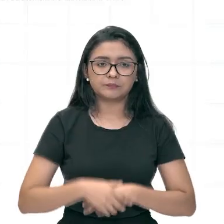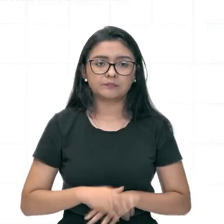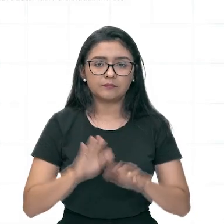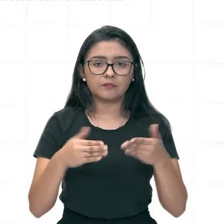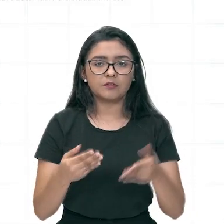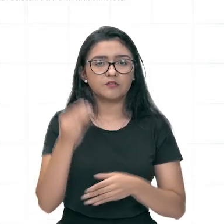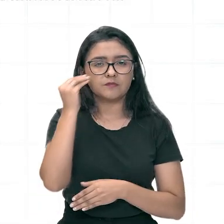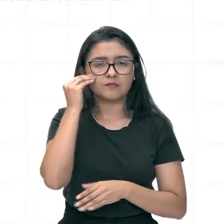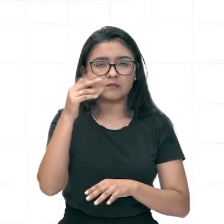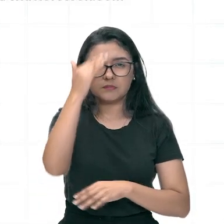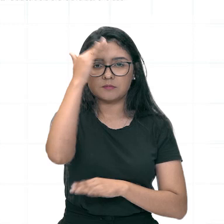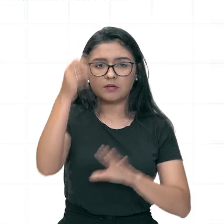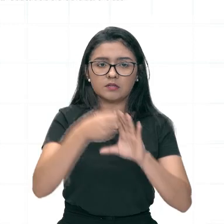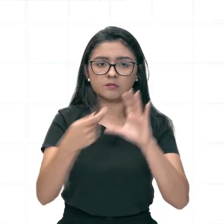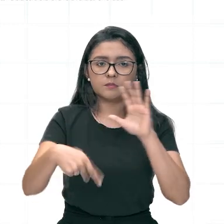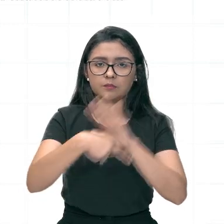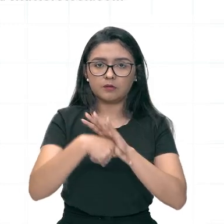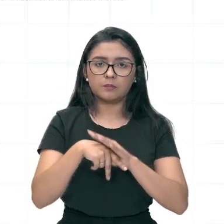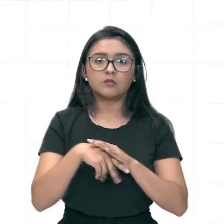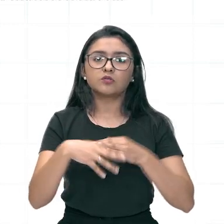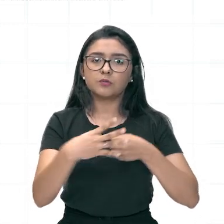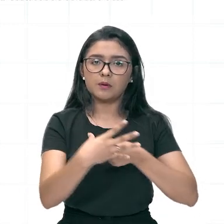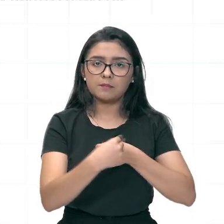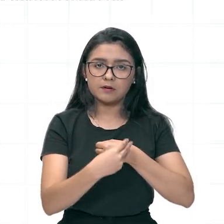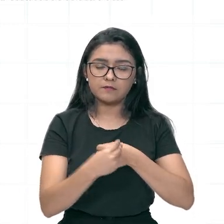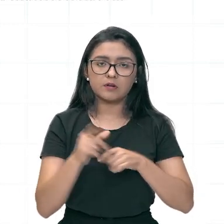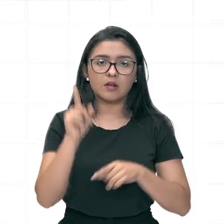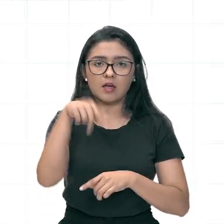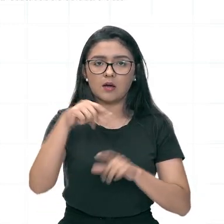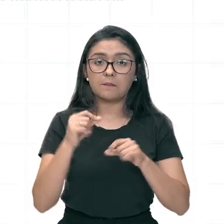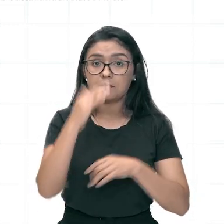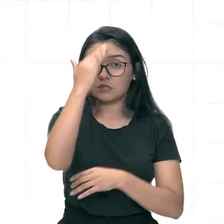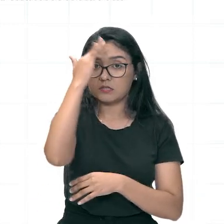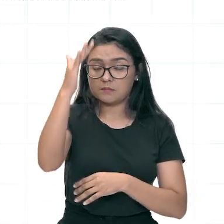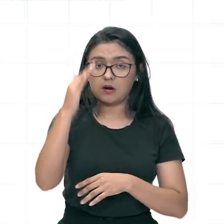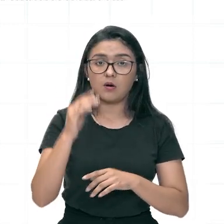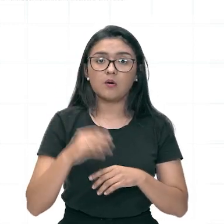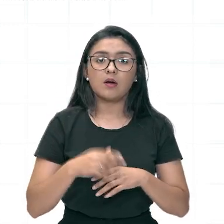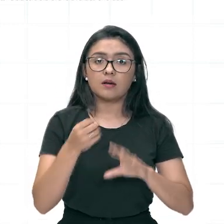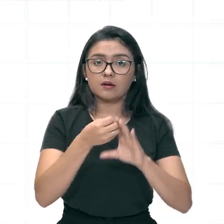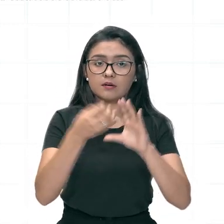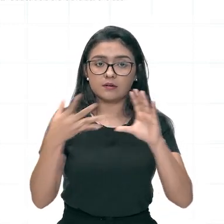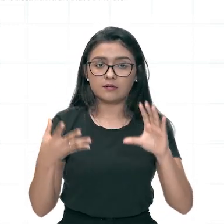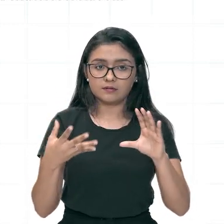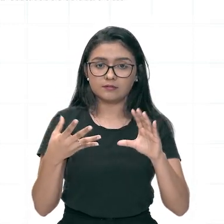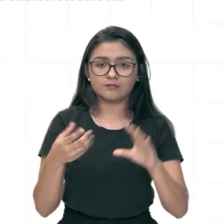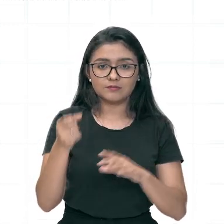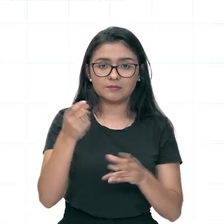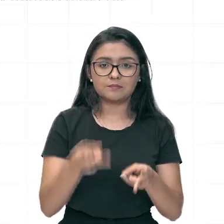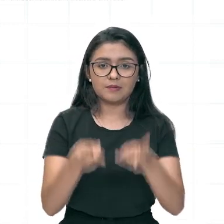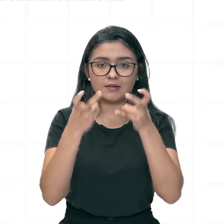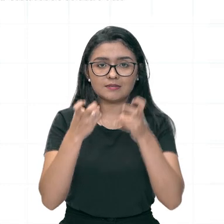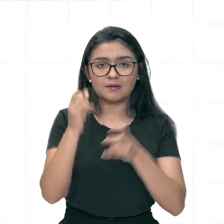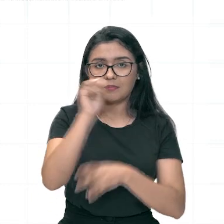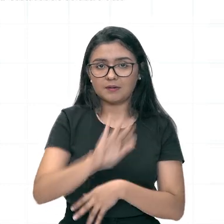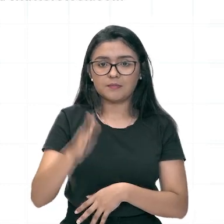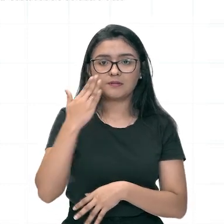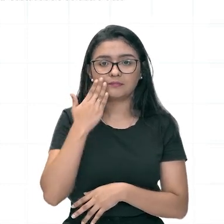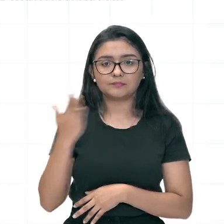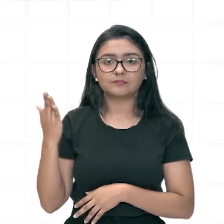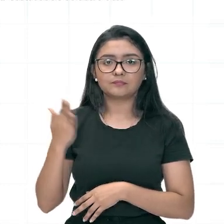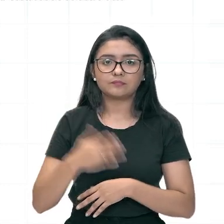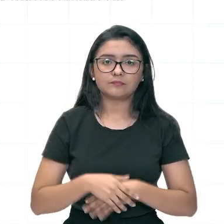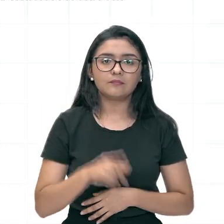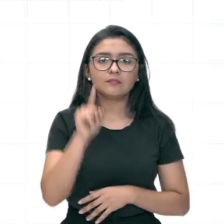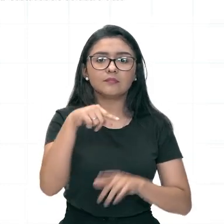vamos visualizar as principais características dos mamíferos. E a principal característica que a gente já olhando nessa imagem conseguimos